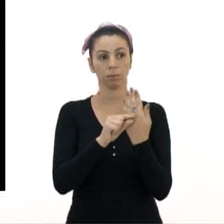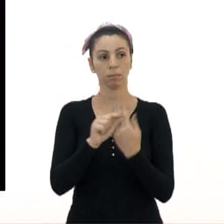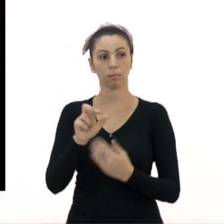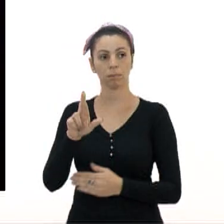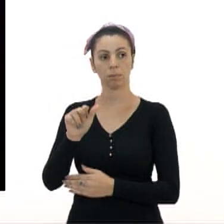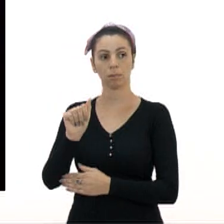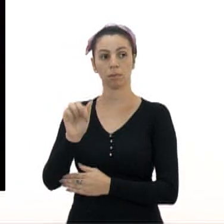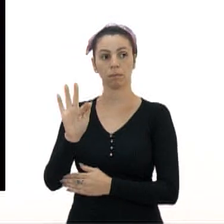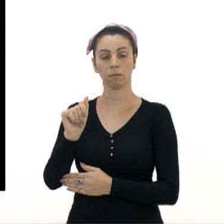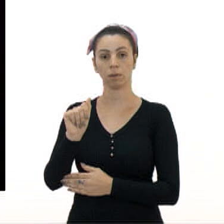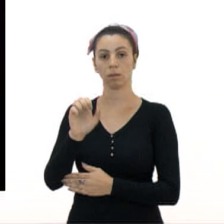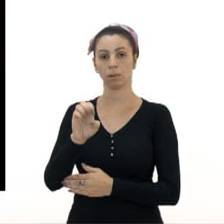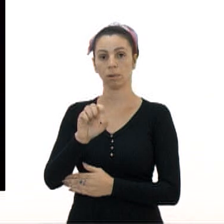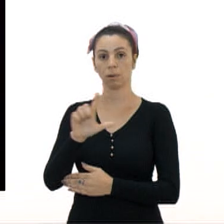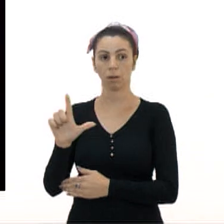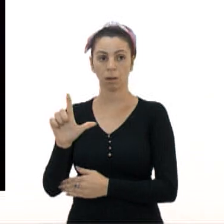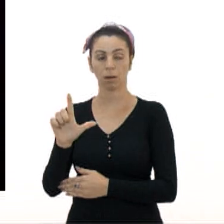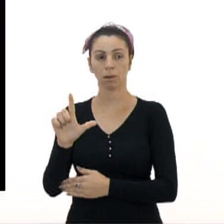do